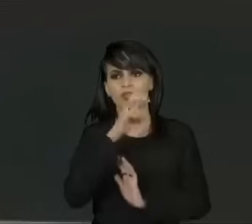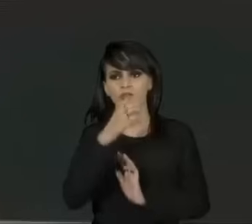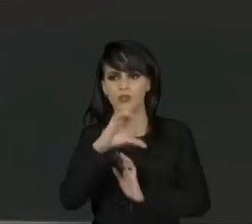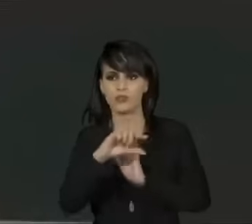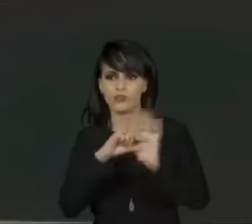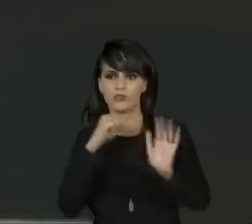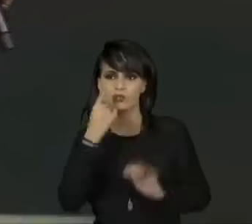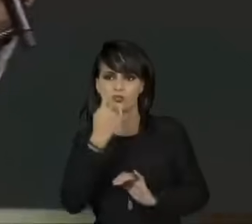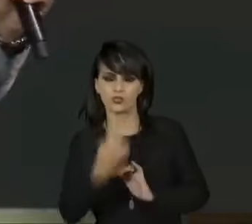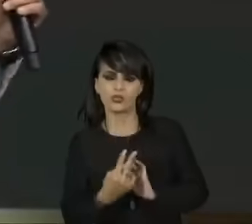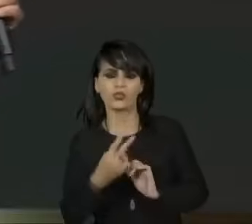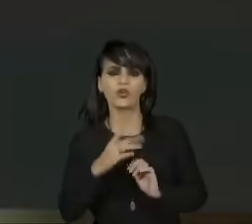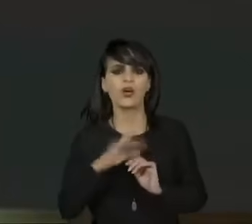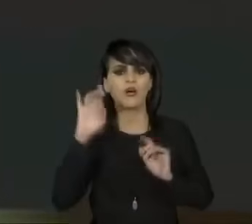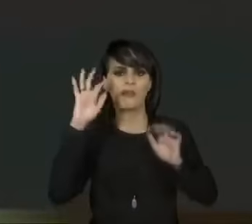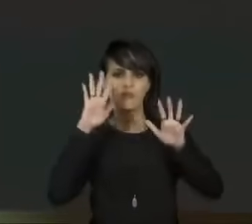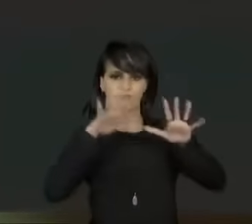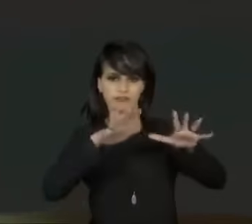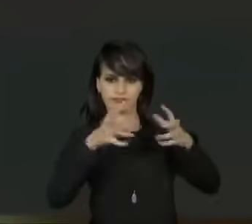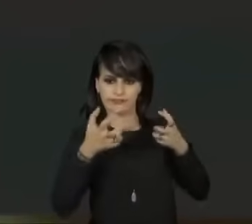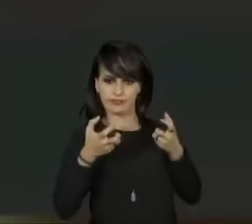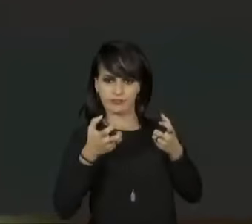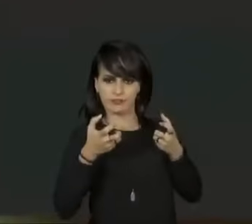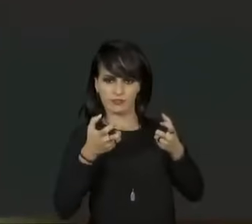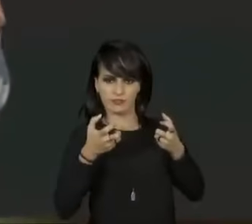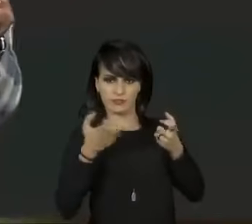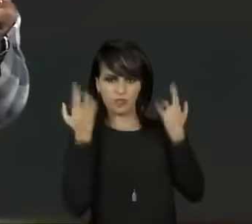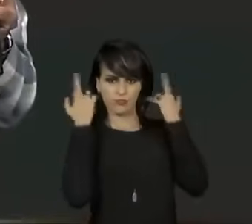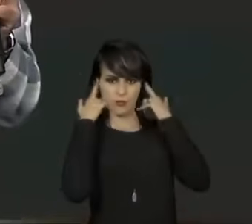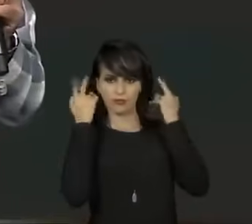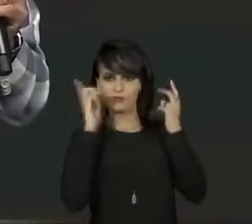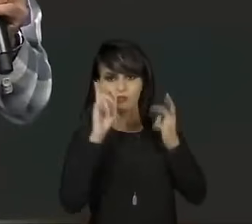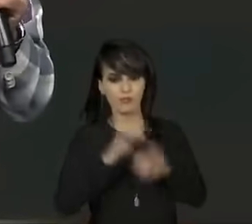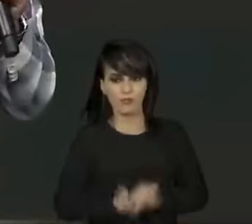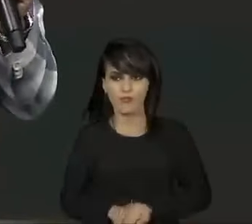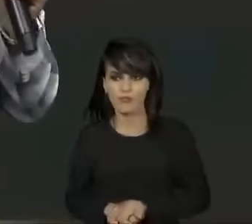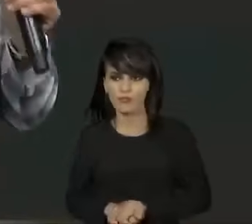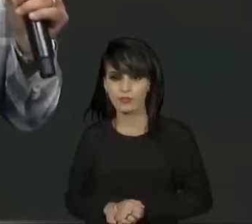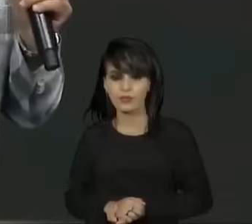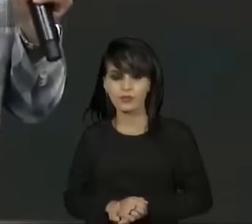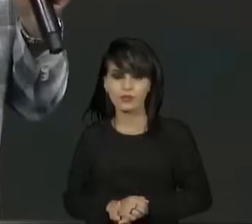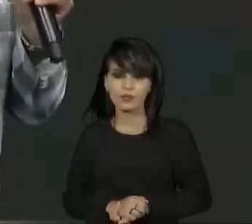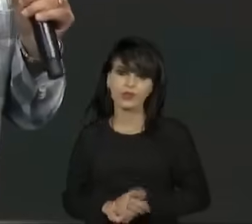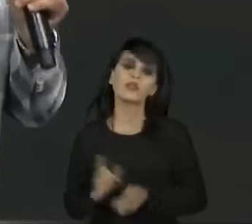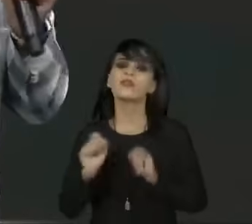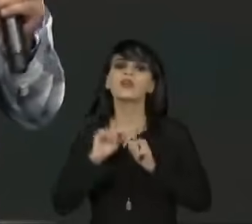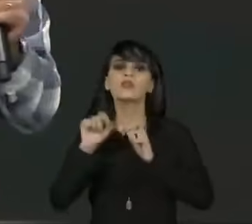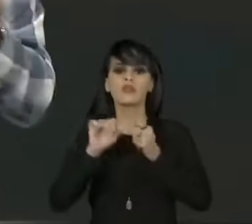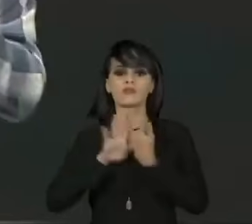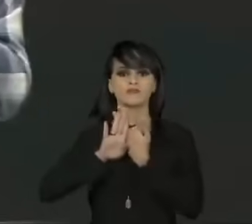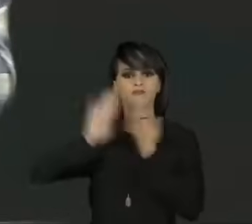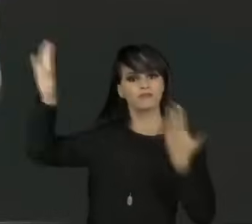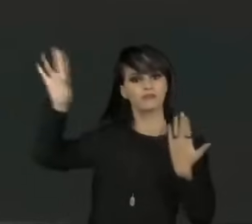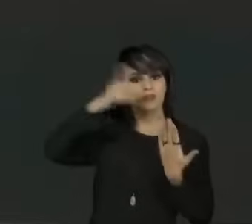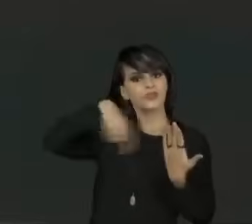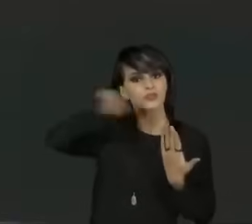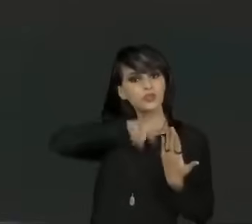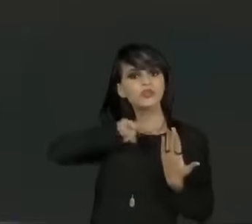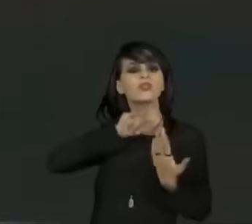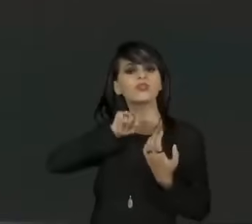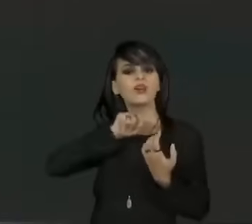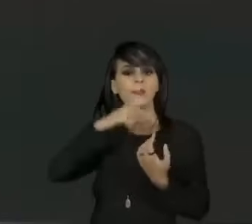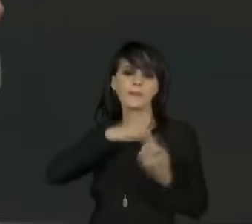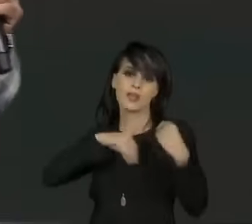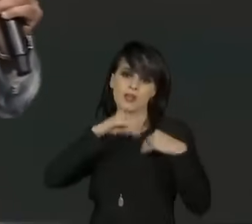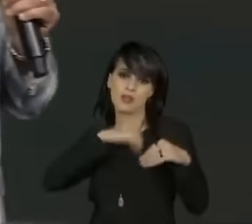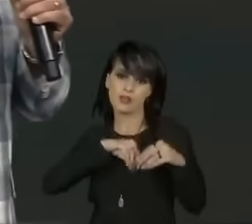diz que a mão do senhor não está encolhida nem seus ouvidos agravados mas separação entre vós e o vosso Deus são os